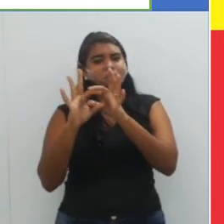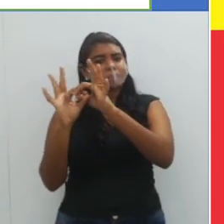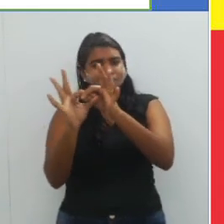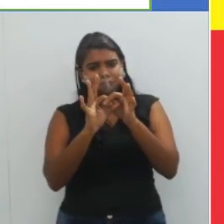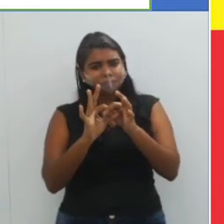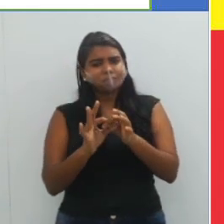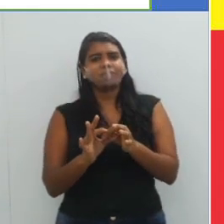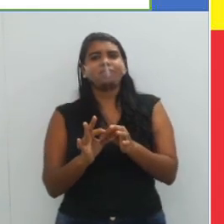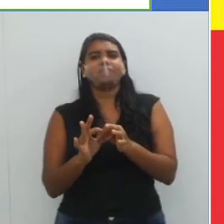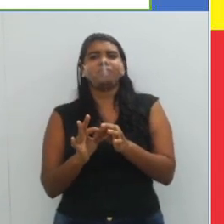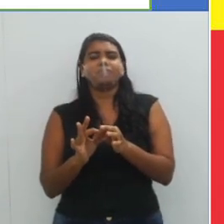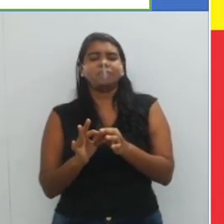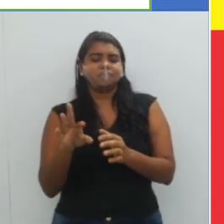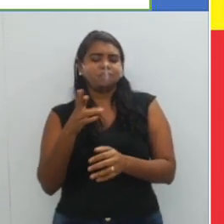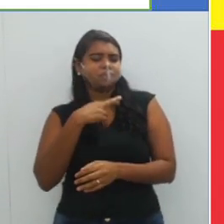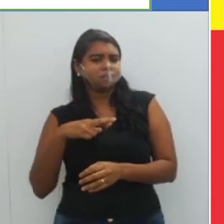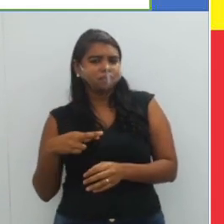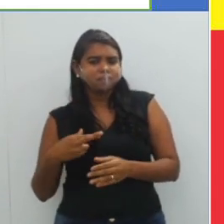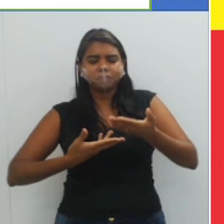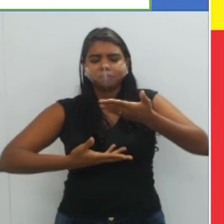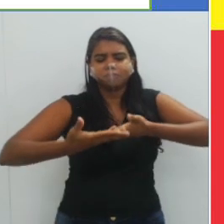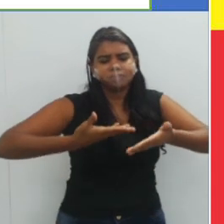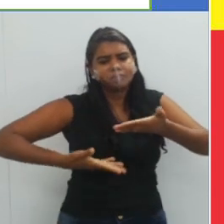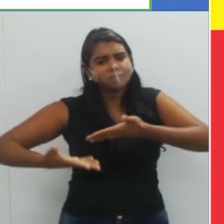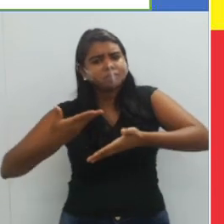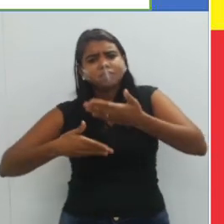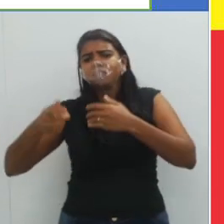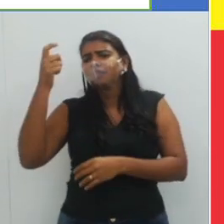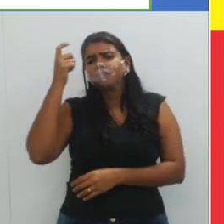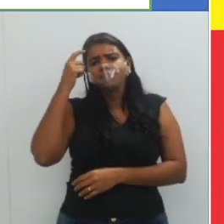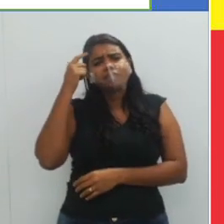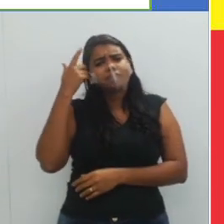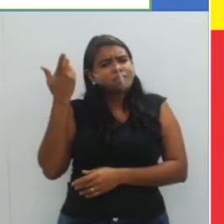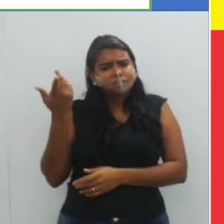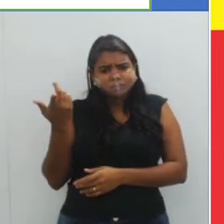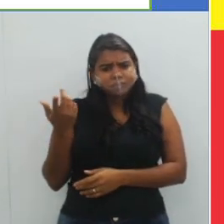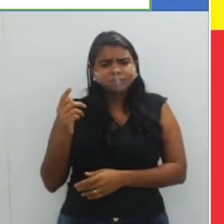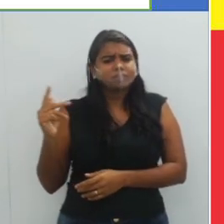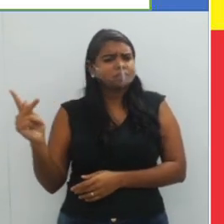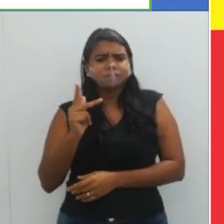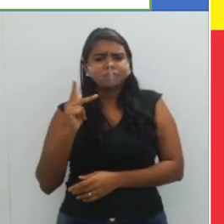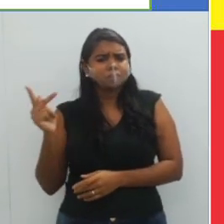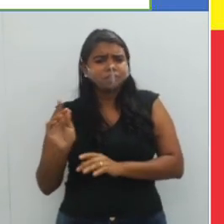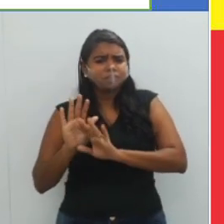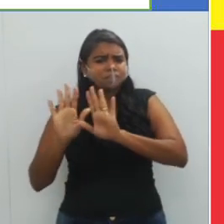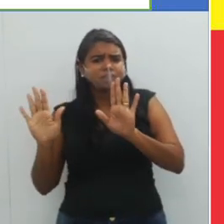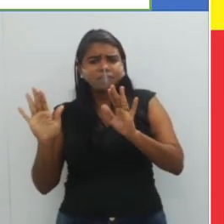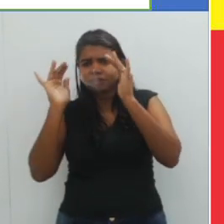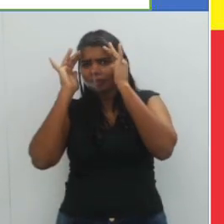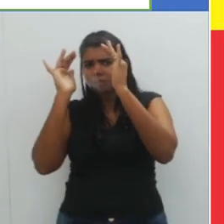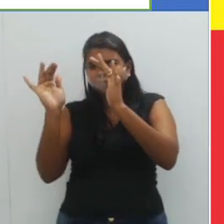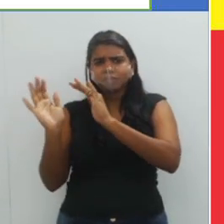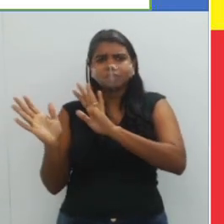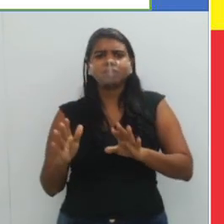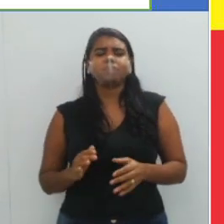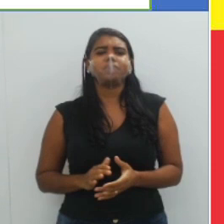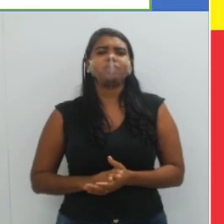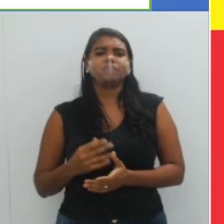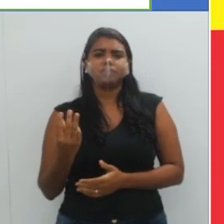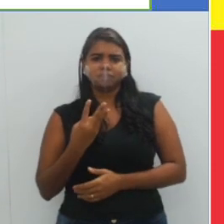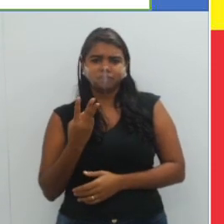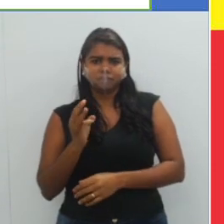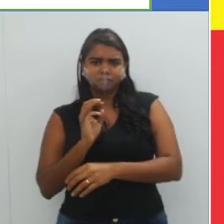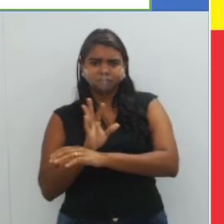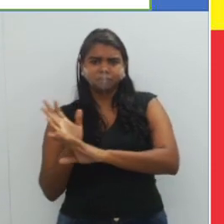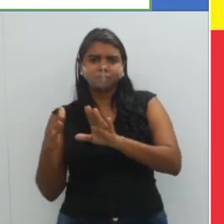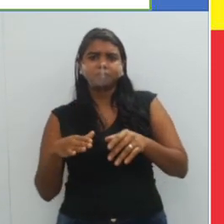unidas, mostrando justamente essa sociedade que pensa através da pluralidade. E o terceiro, o de baixo,